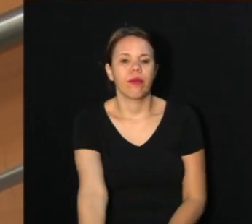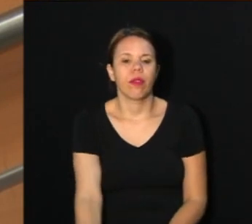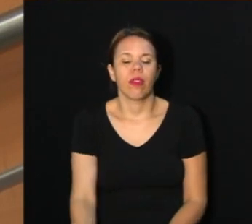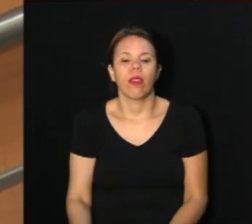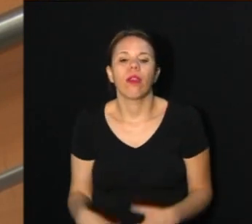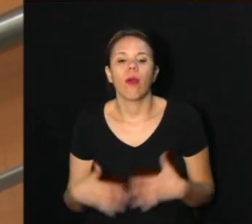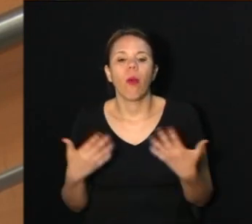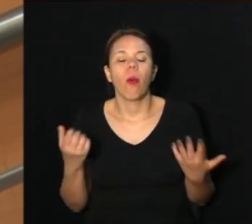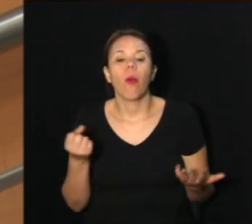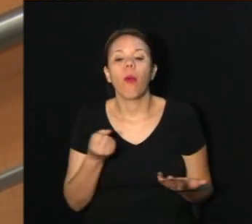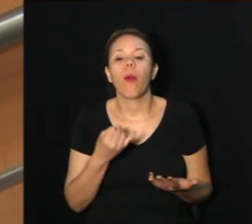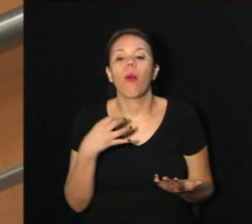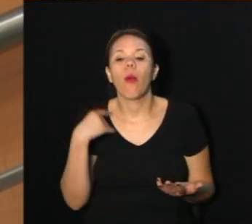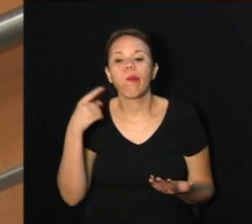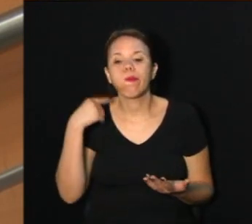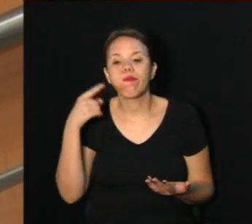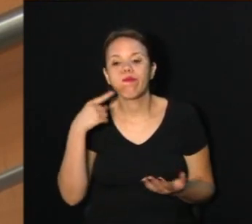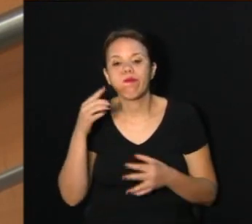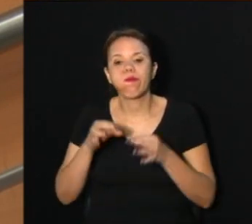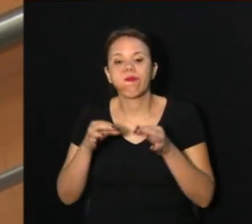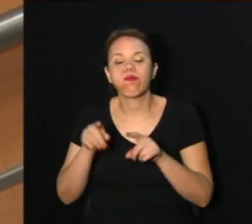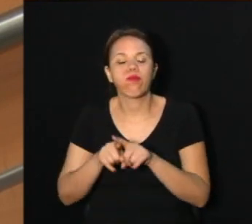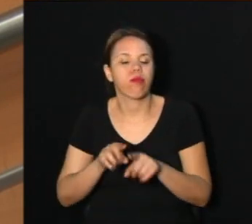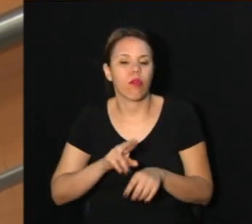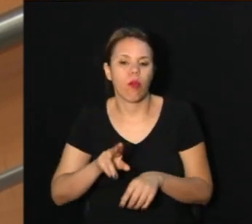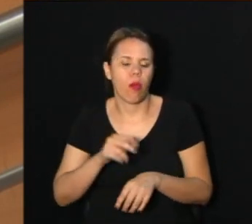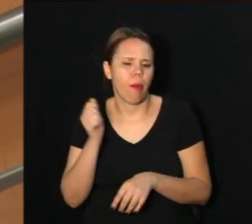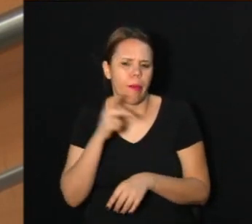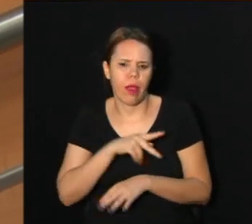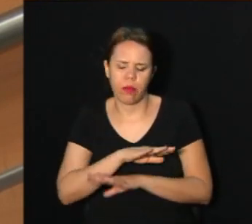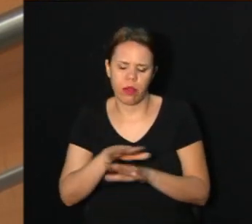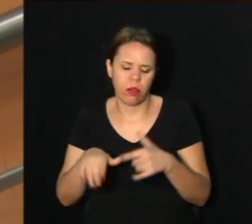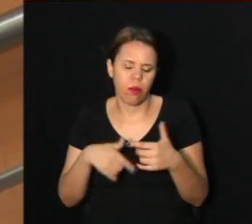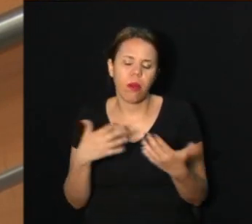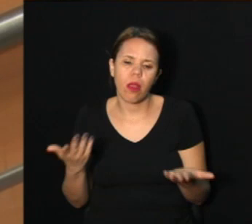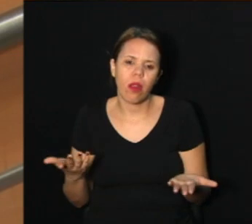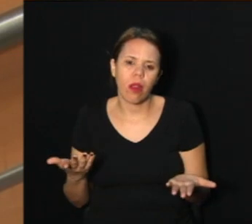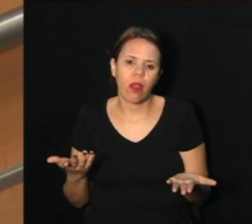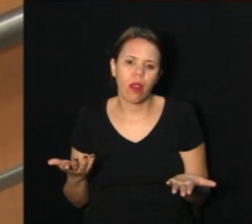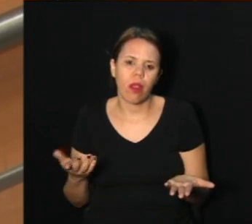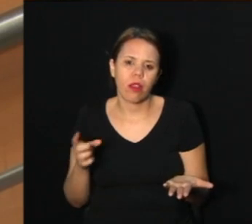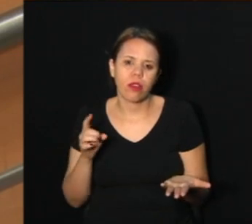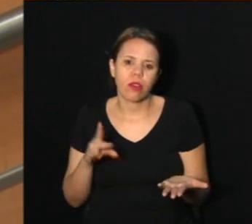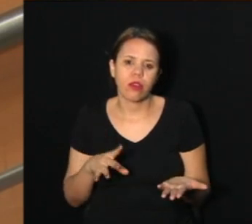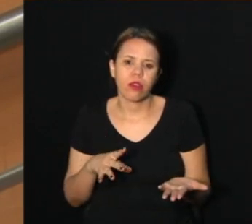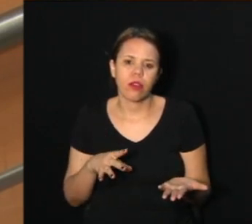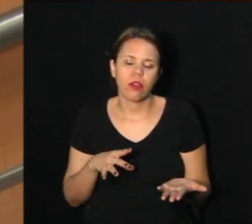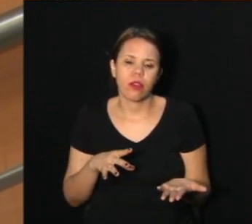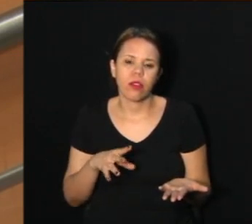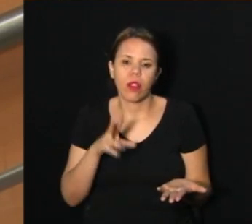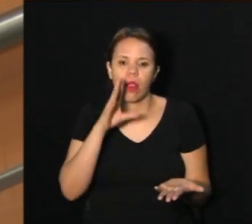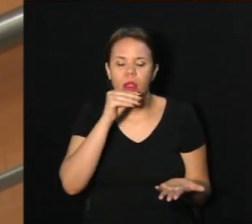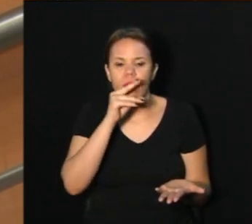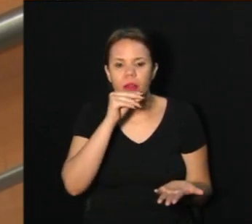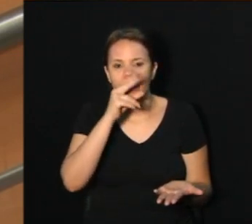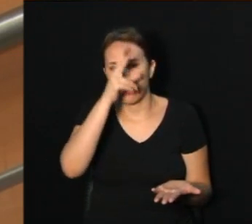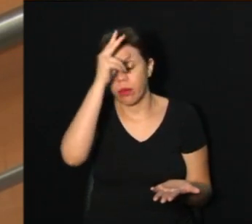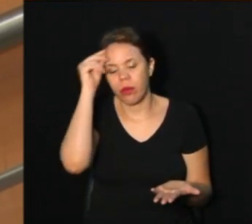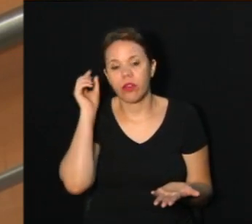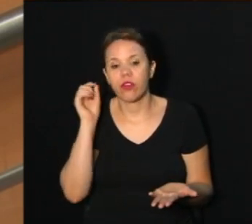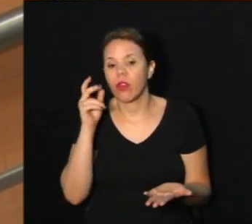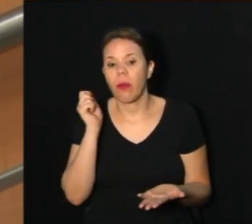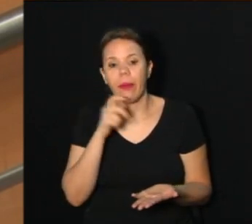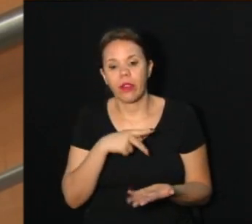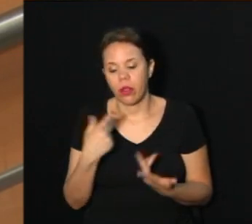procuradores aposentados. Não são mais procuradores, são servidores municipais